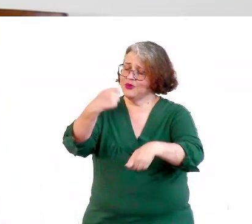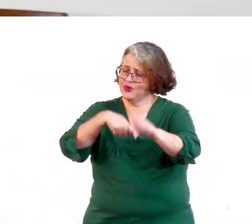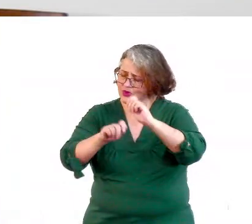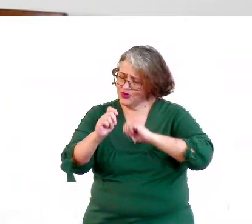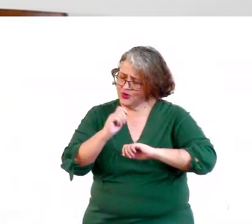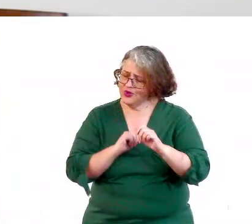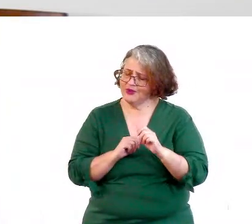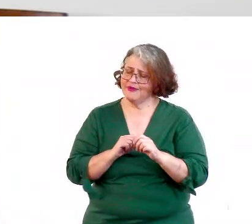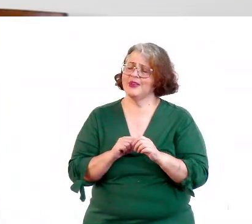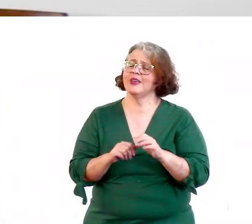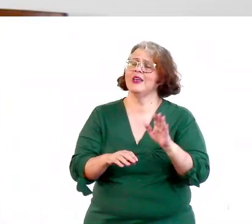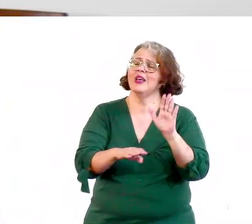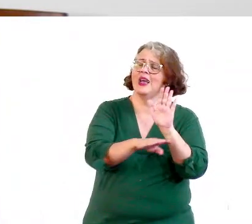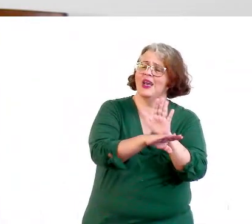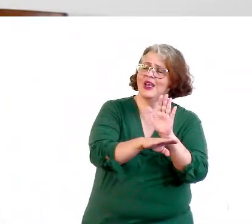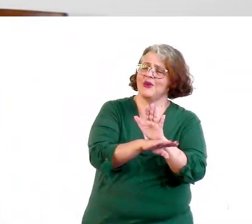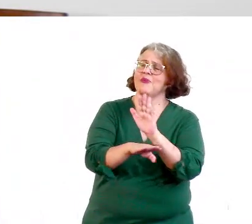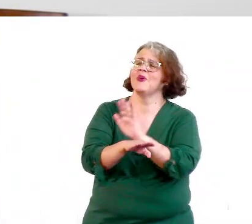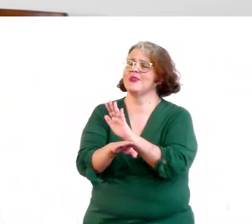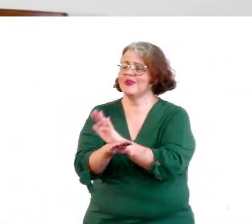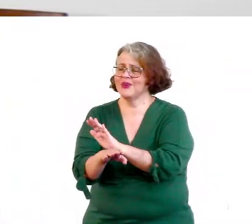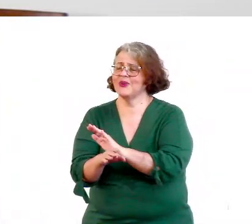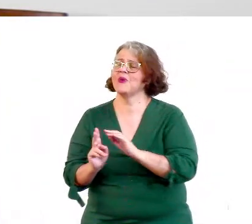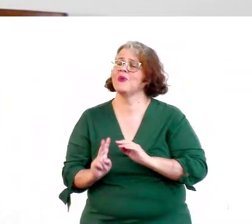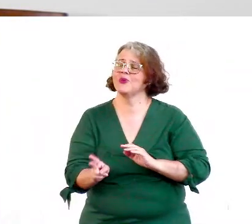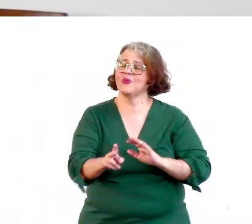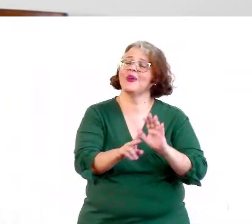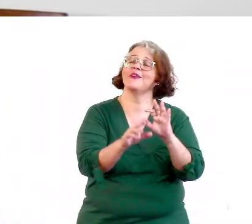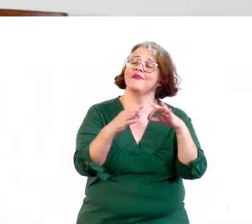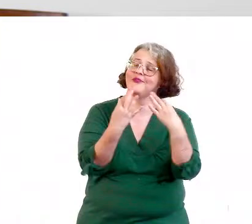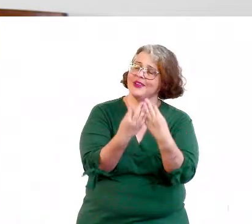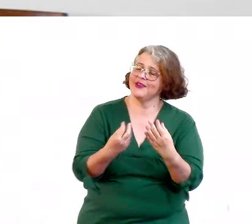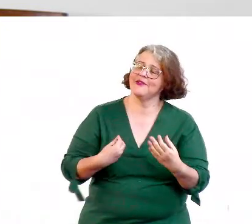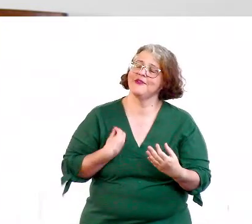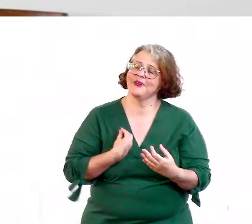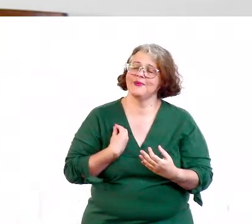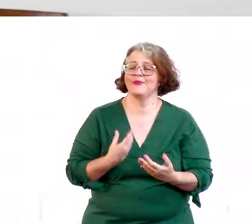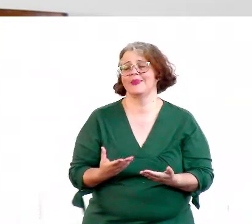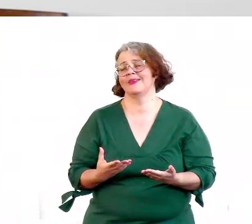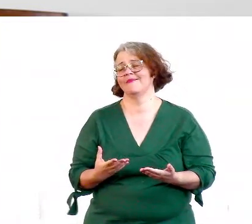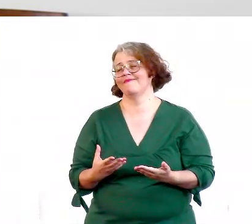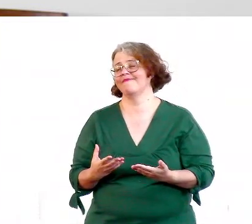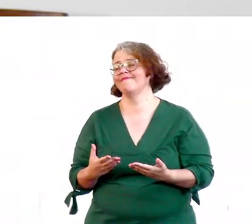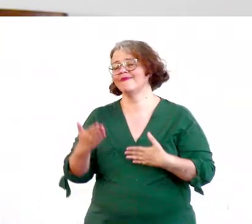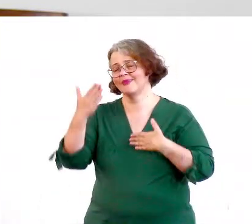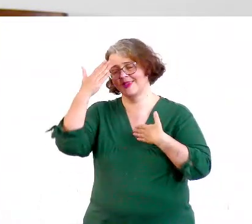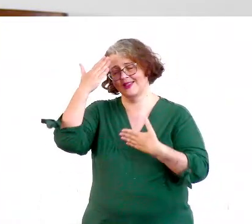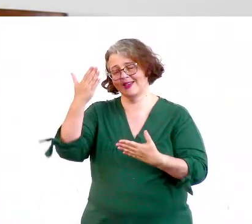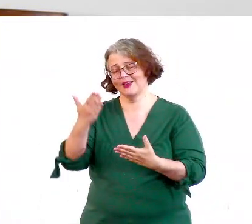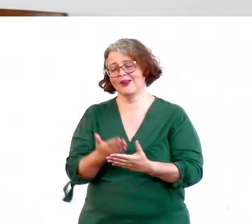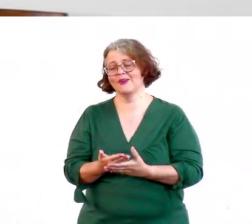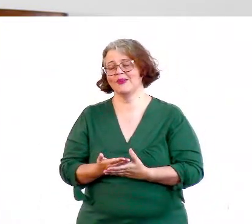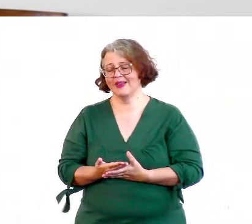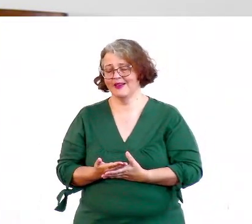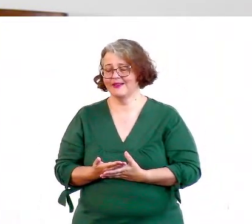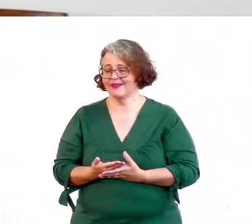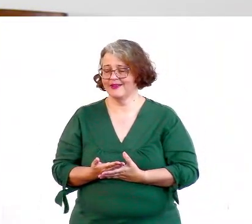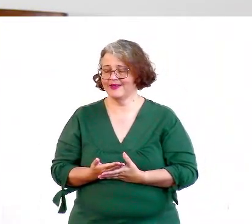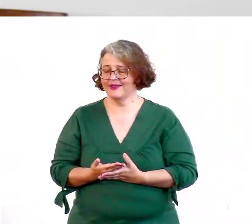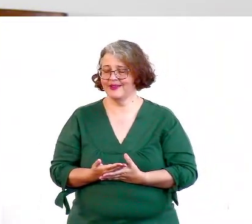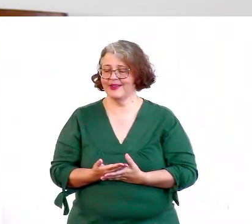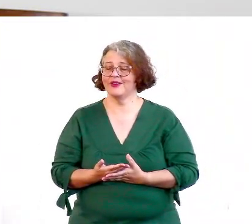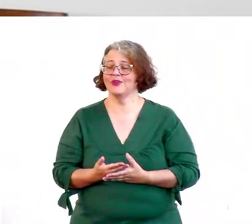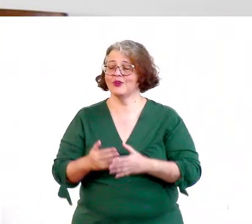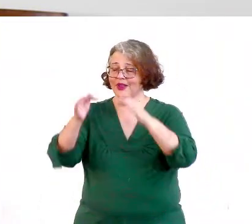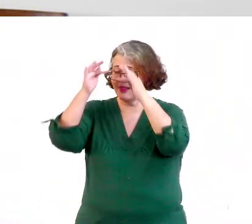dos filhos, manutenção da vida. O Senhor tem também dado a estes filhos do Senhor